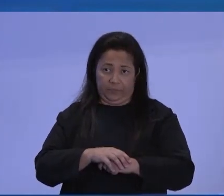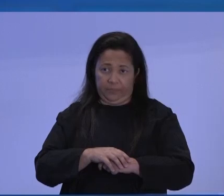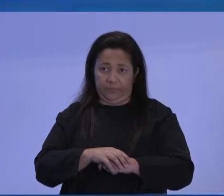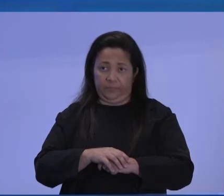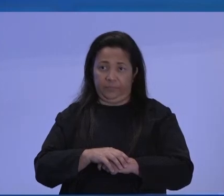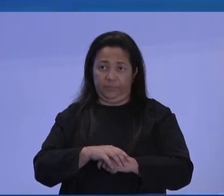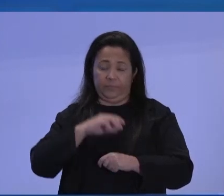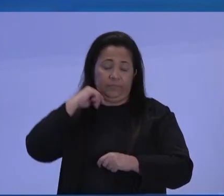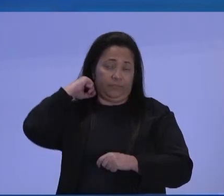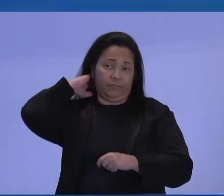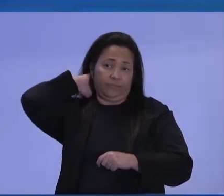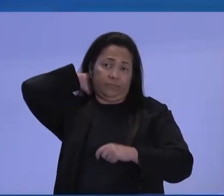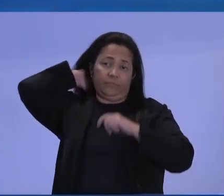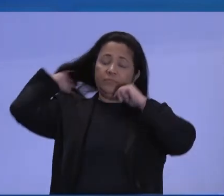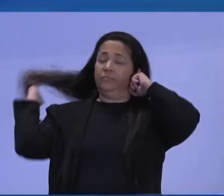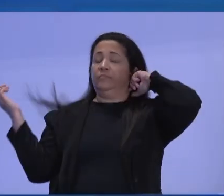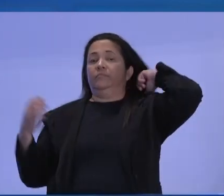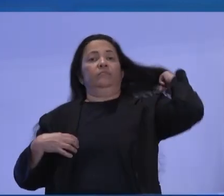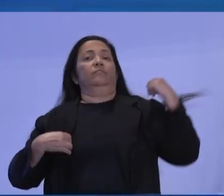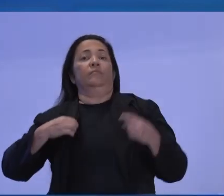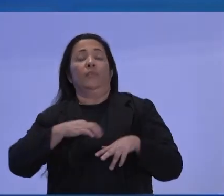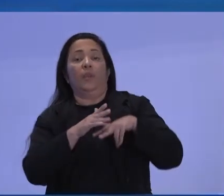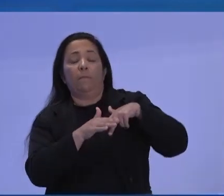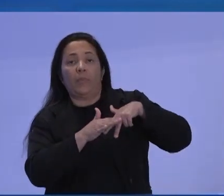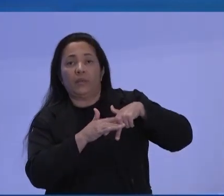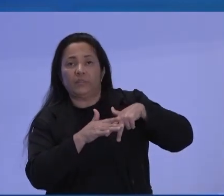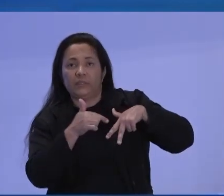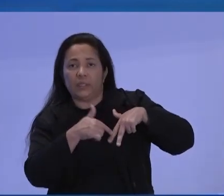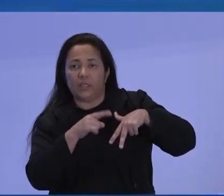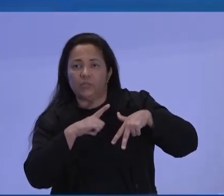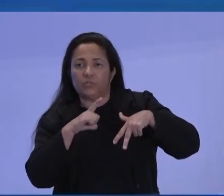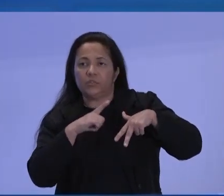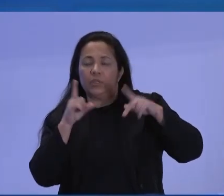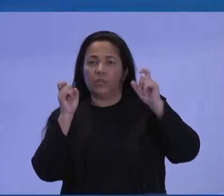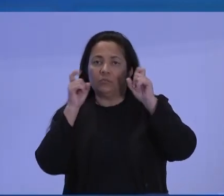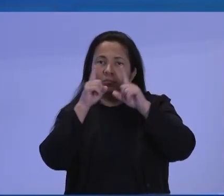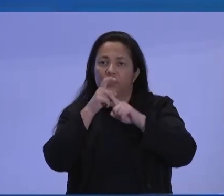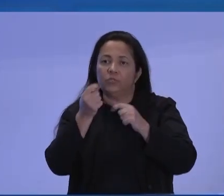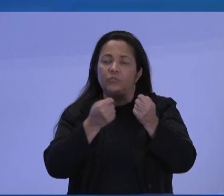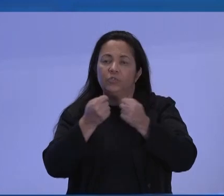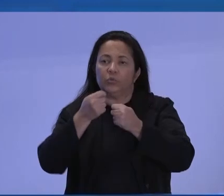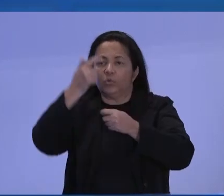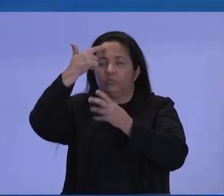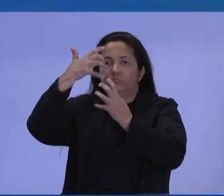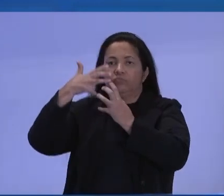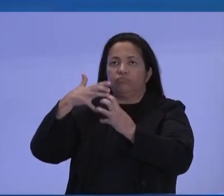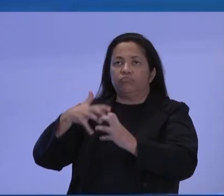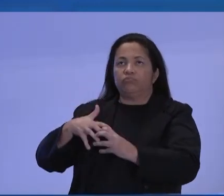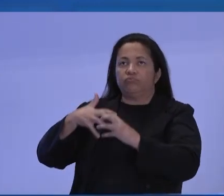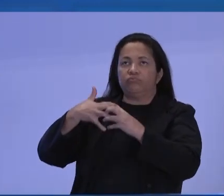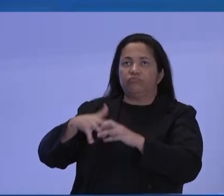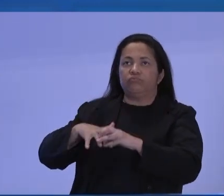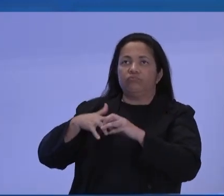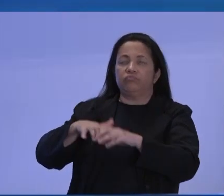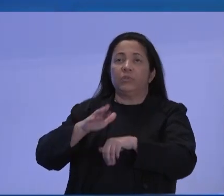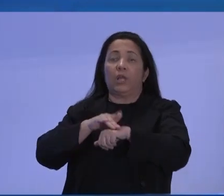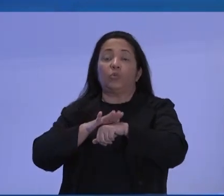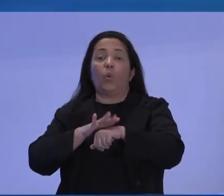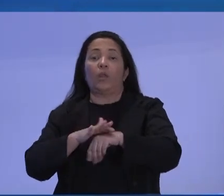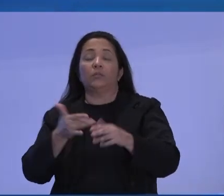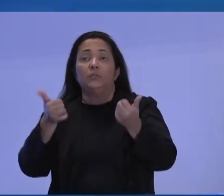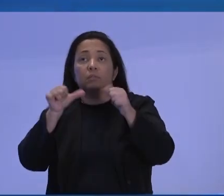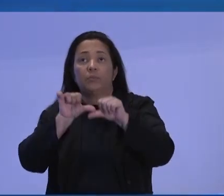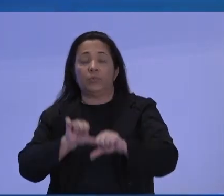com necrose, paciente com estado reacional de difícil controle e que já estava apresentando uveíte anterior.